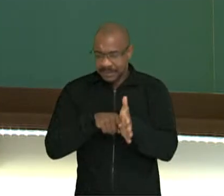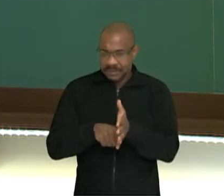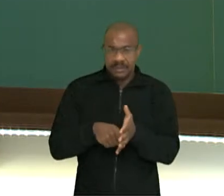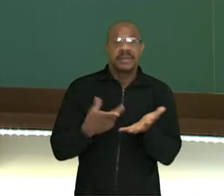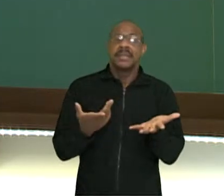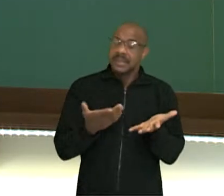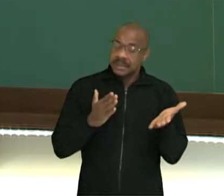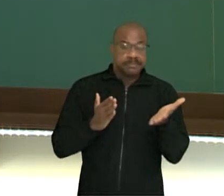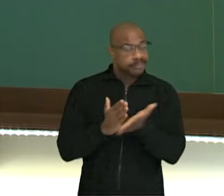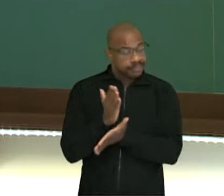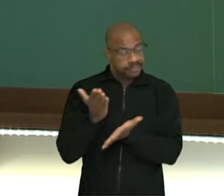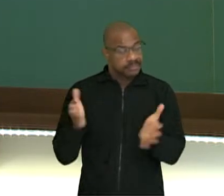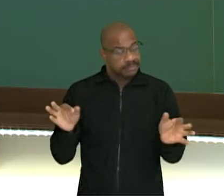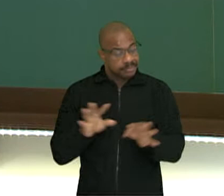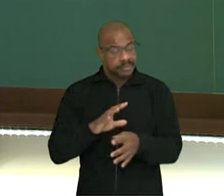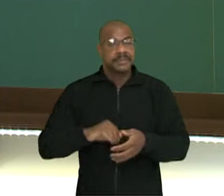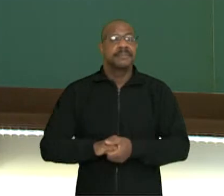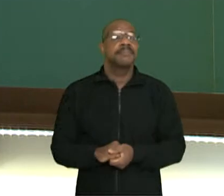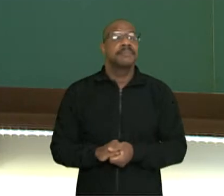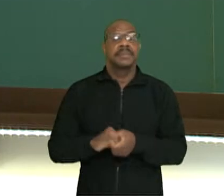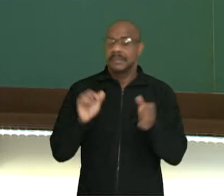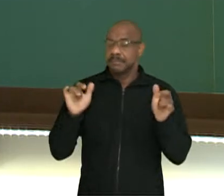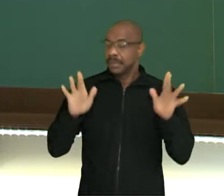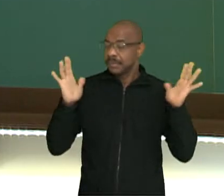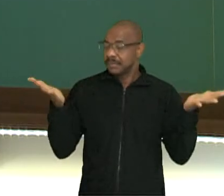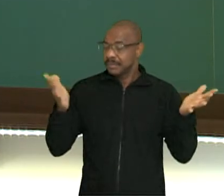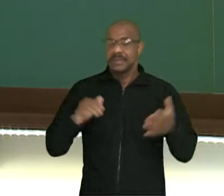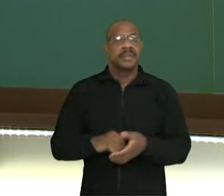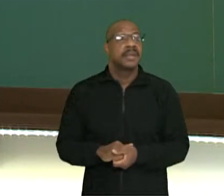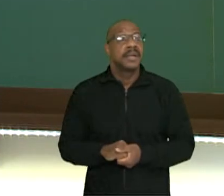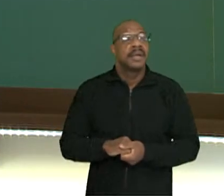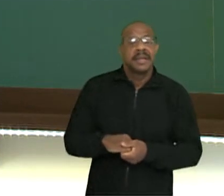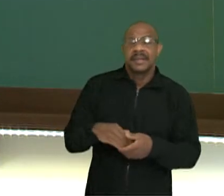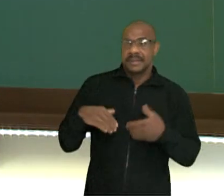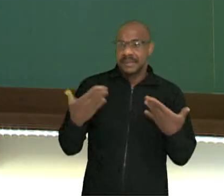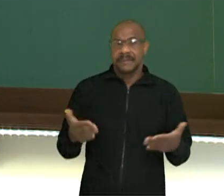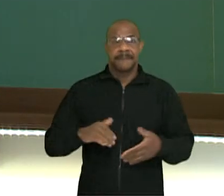essa divisão de abordagem em partes. Percebeu?